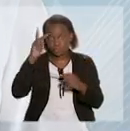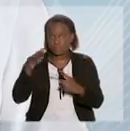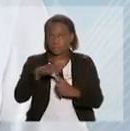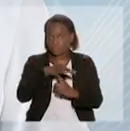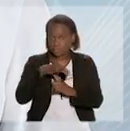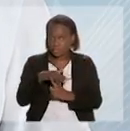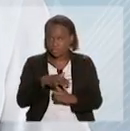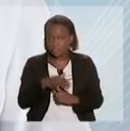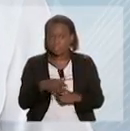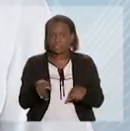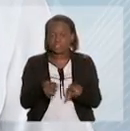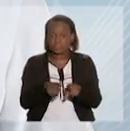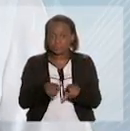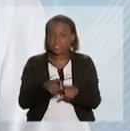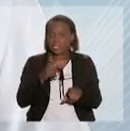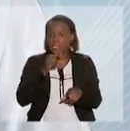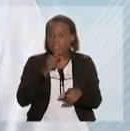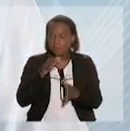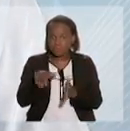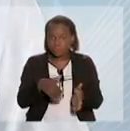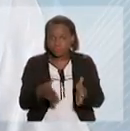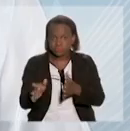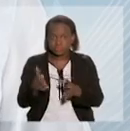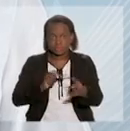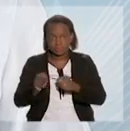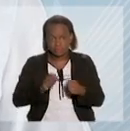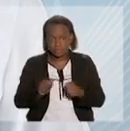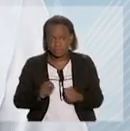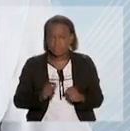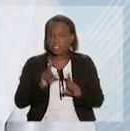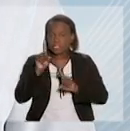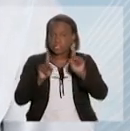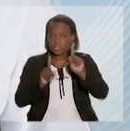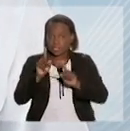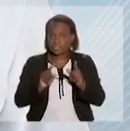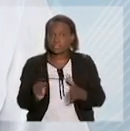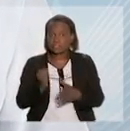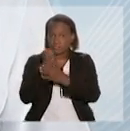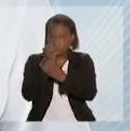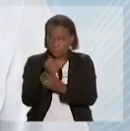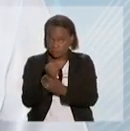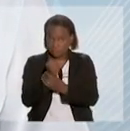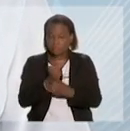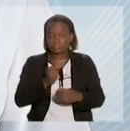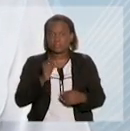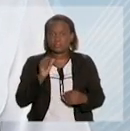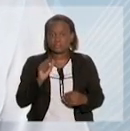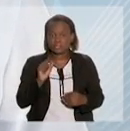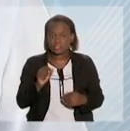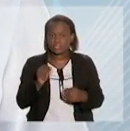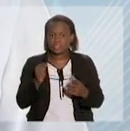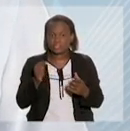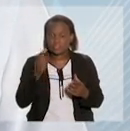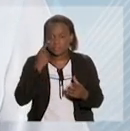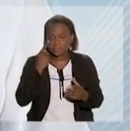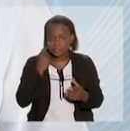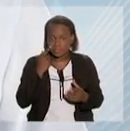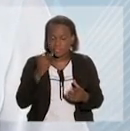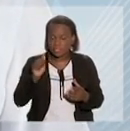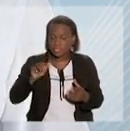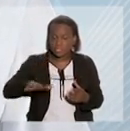questão ambiental, recursos hídricos, licitações sustentáveis, que é a